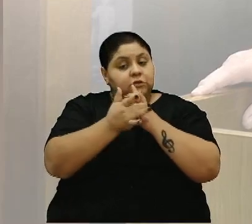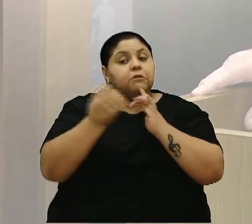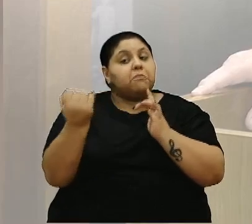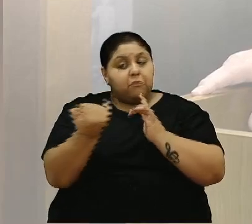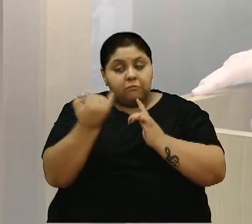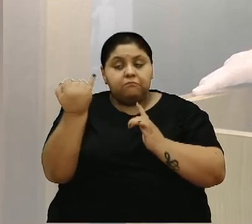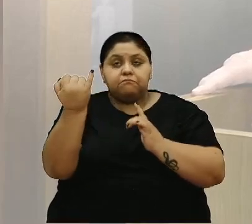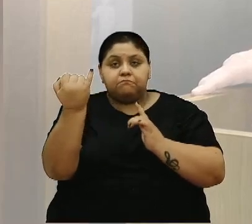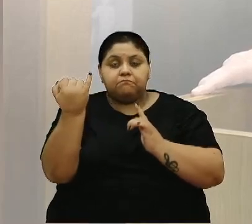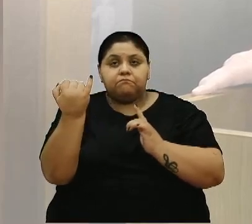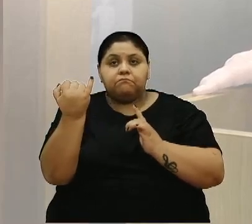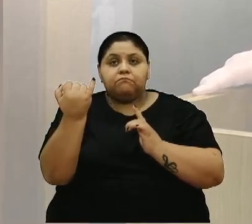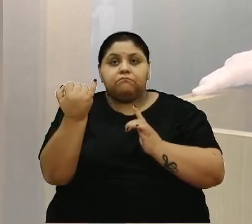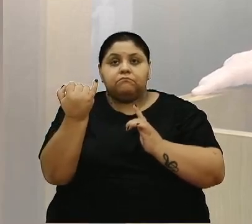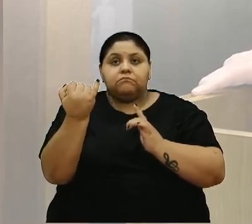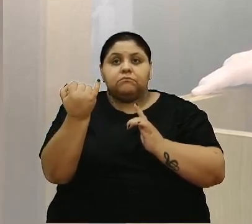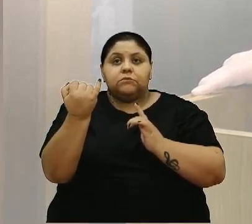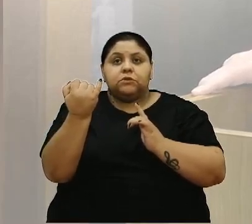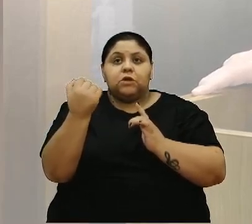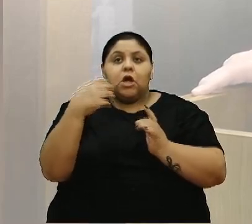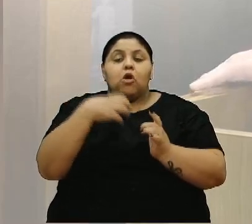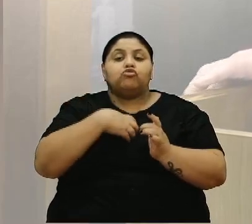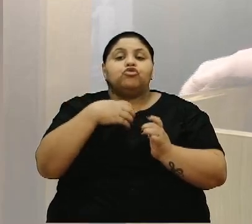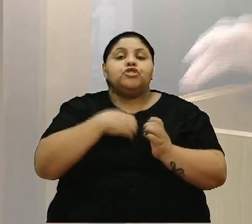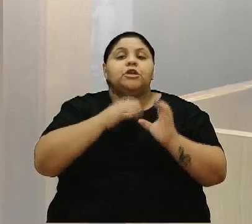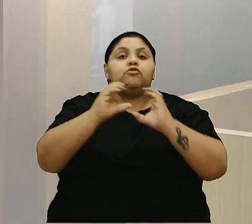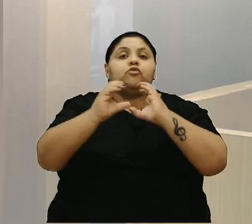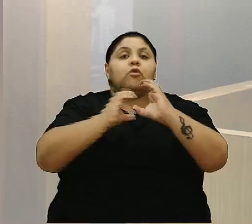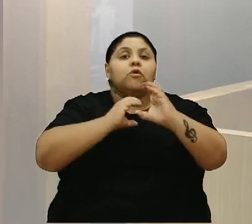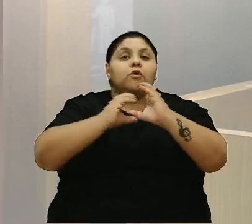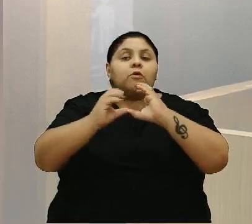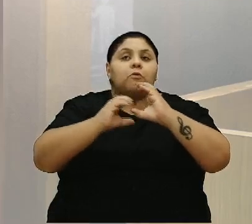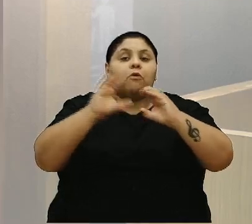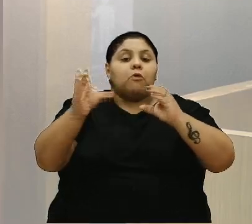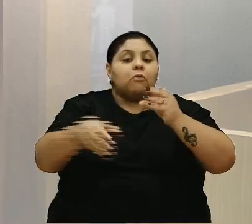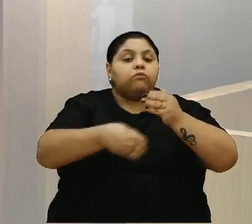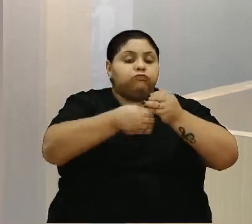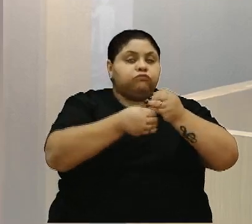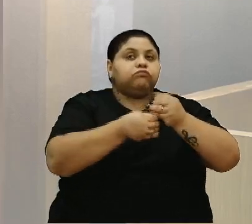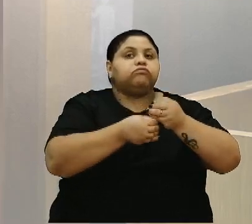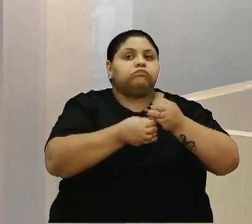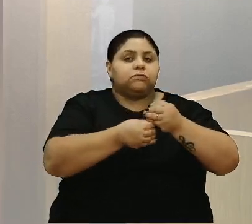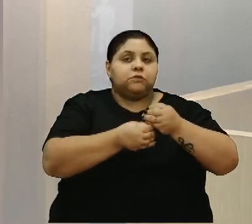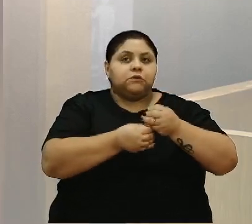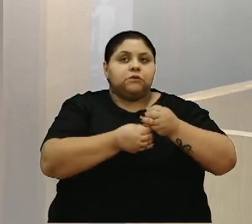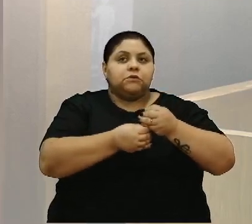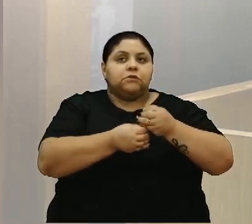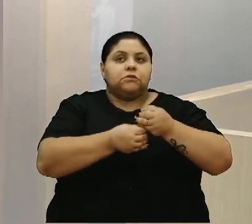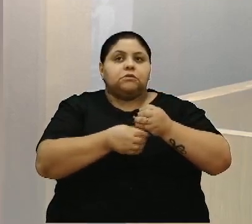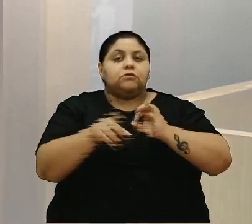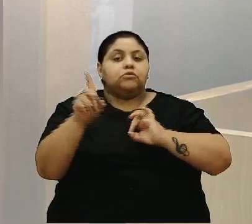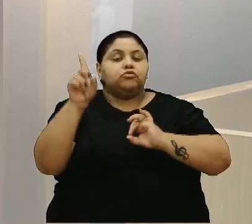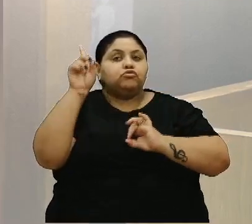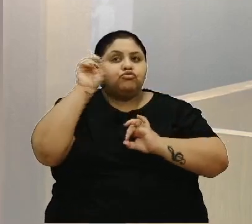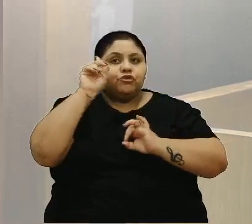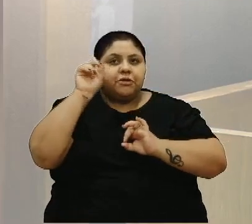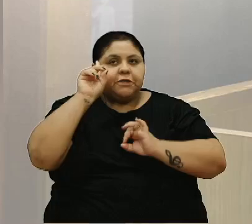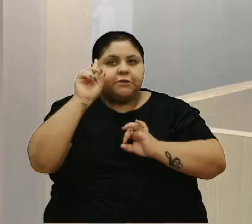importantes, são meios de comunicação que agregam e que são do dia atual